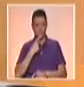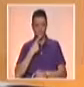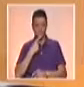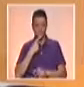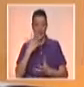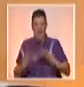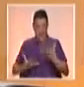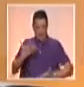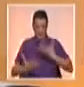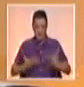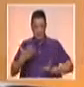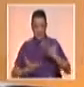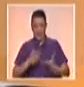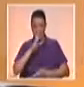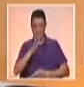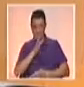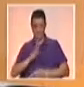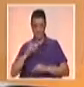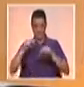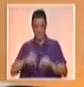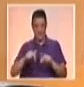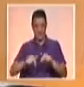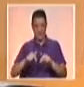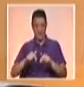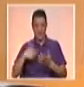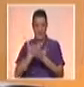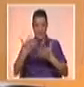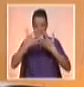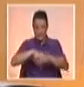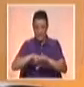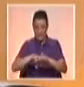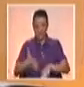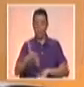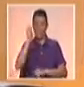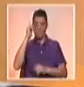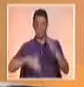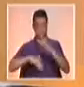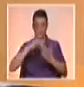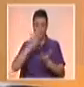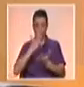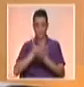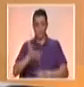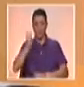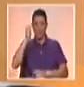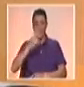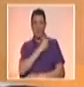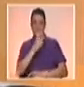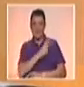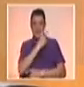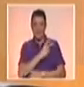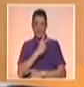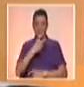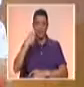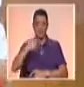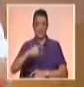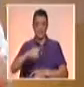nos falou aqui, só promove esta integração até ao 12º ano. Quer dizer que as universidades continuam a ser um... As universidades. Uma